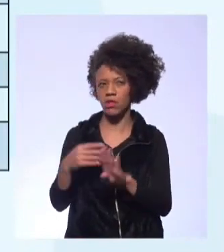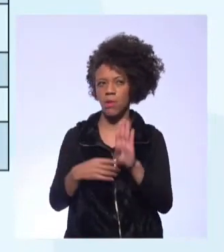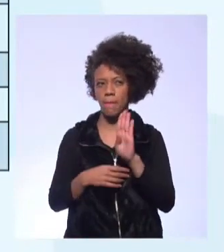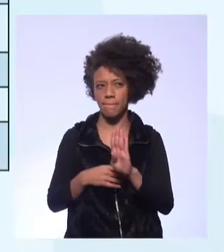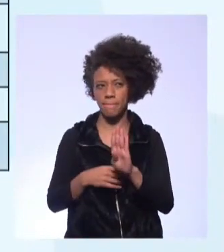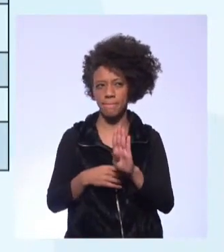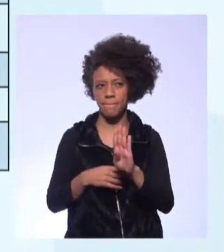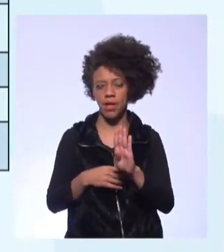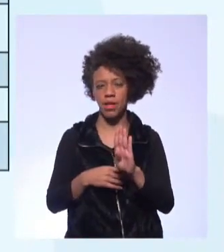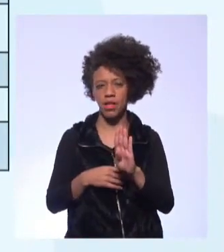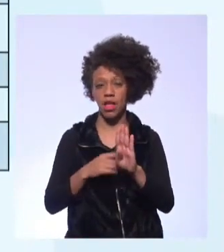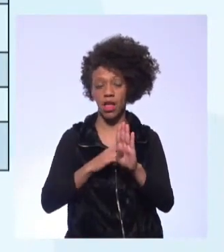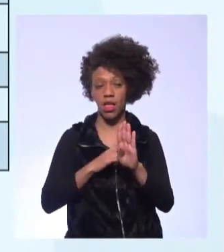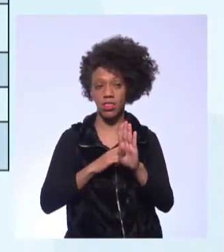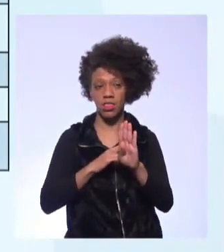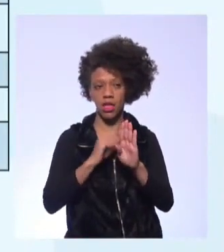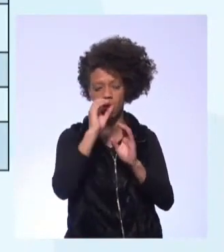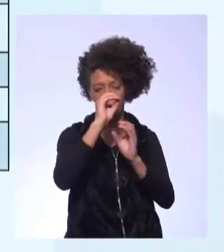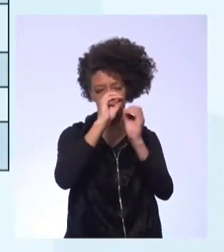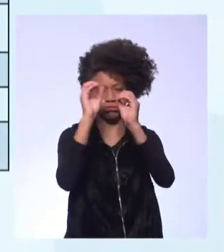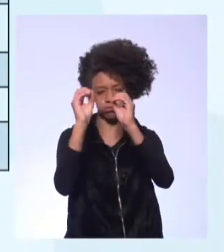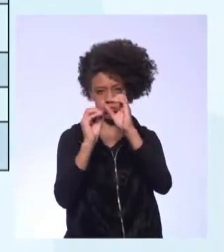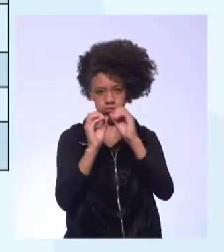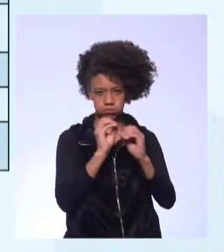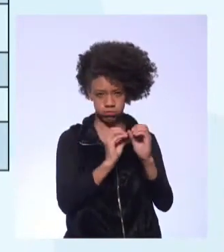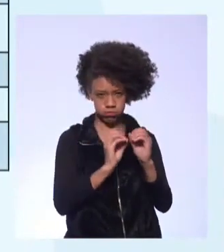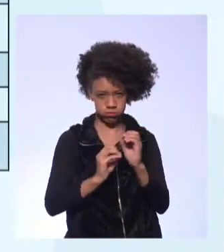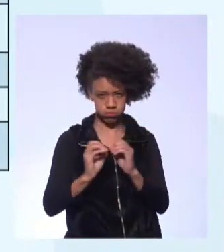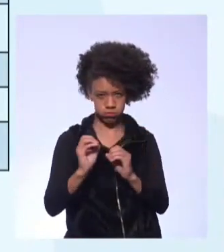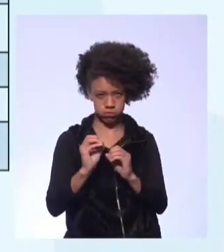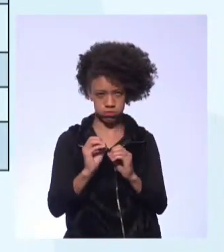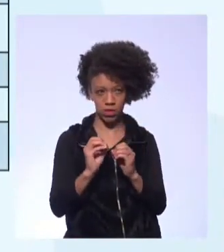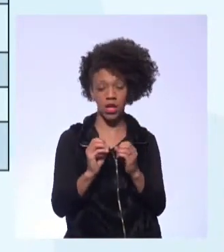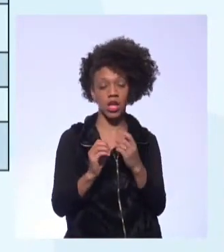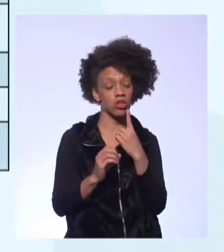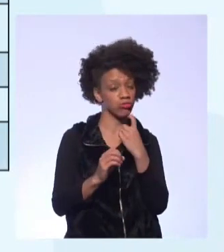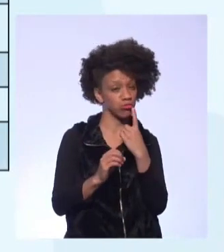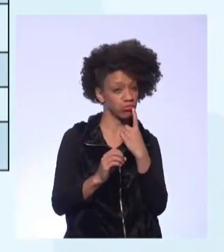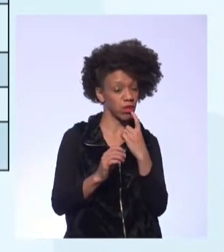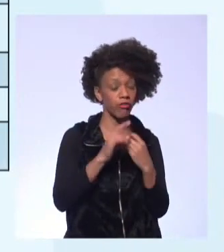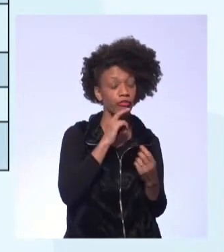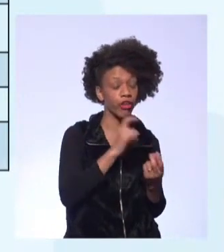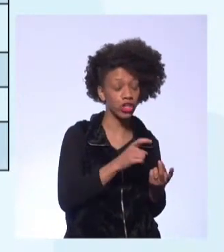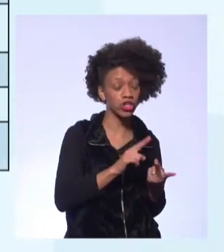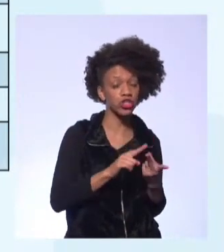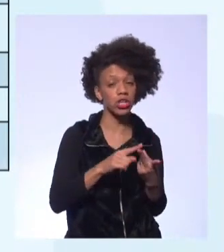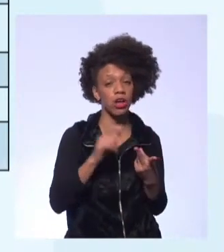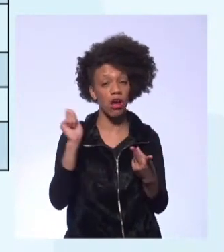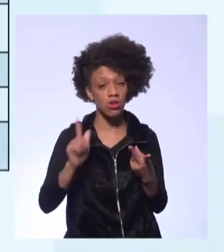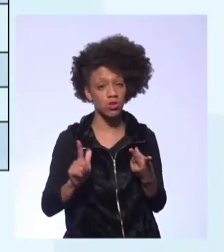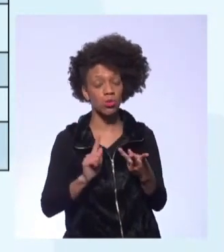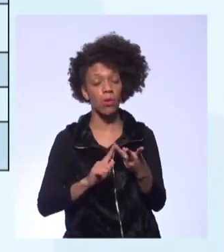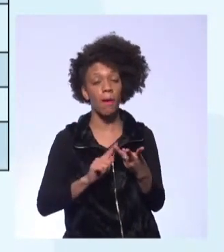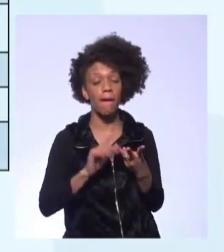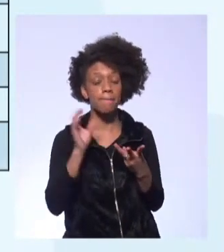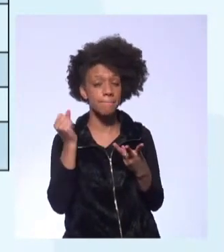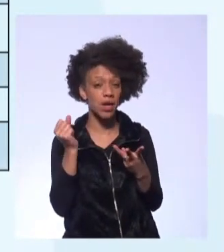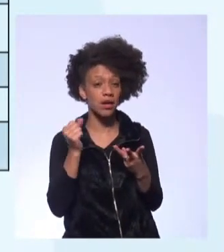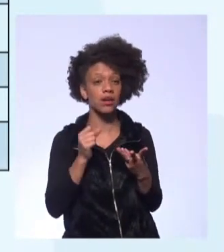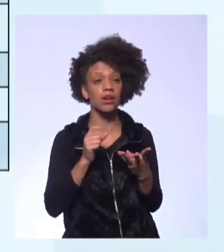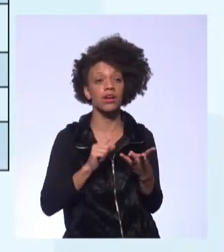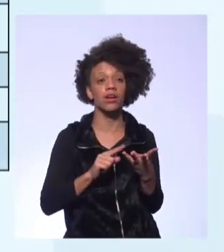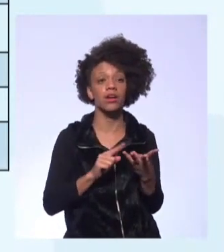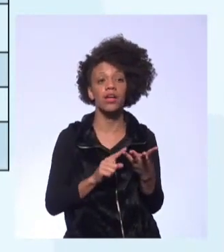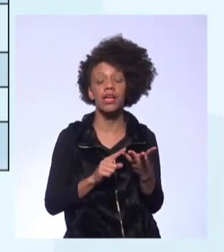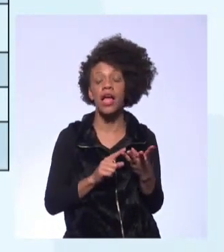eu tenho as bolinhas, né? Vamos falar de bolinhas, né? Eu tenho bolinhas verdes, azuis, brancas e vermelhas dentro do quadrinho